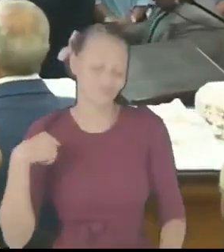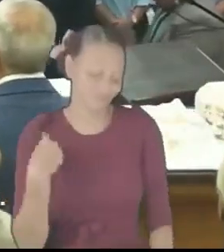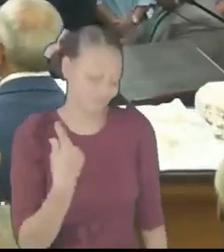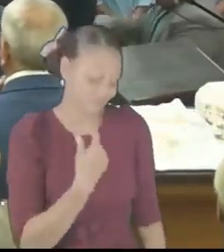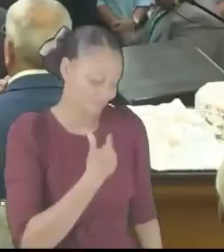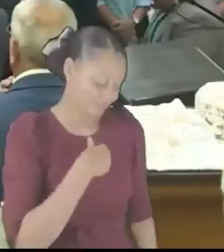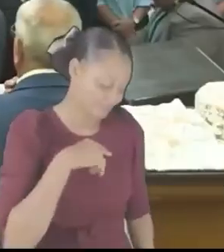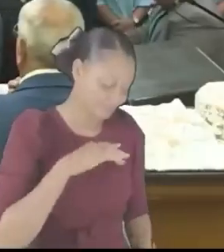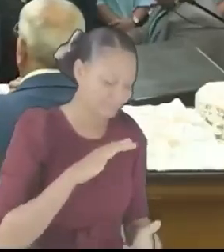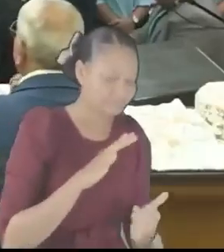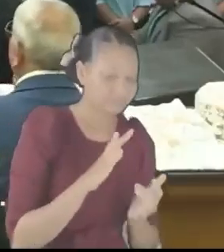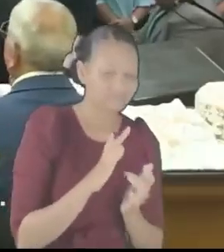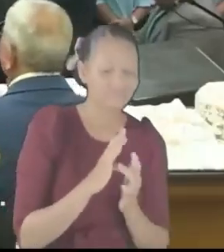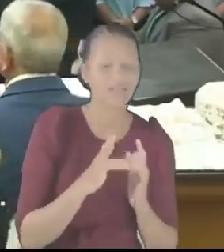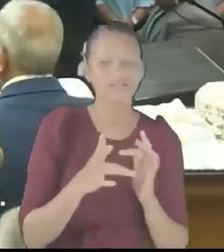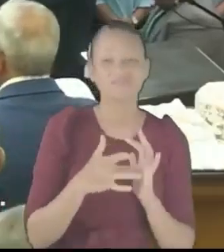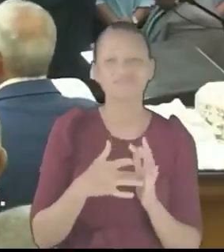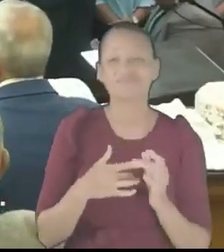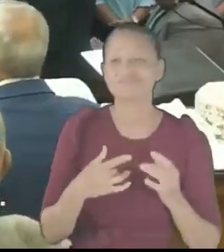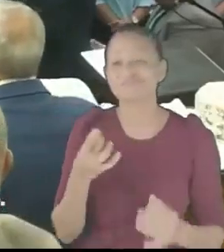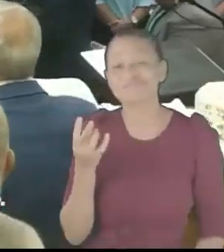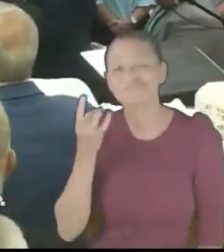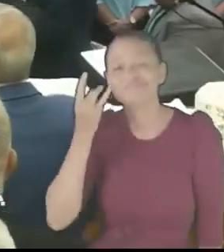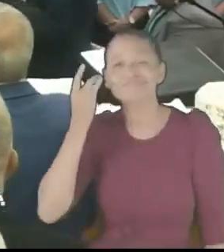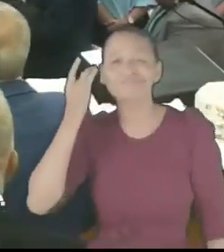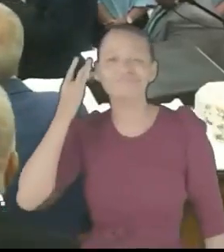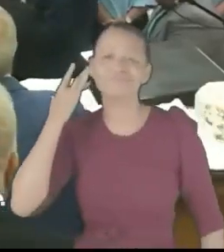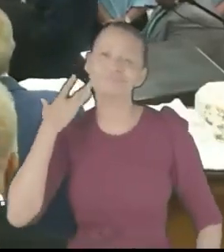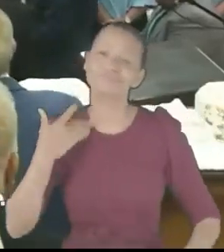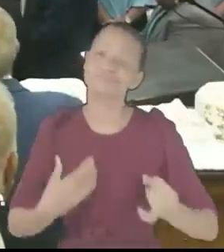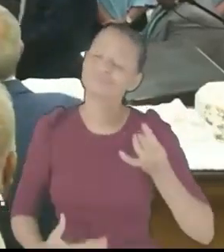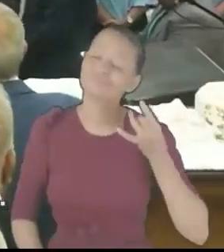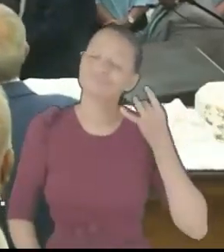Mas eu surdo me fiz.